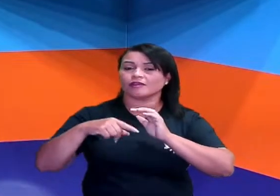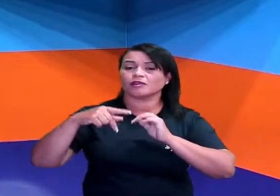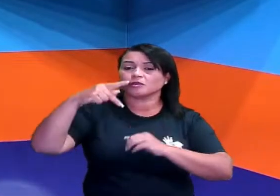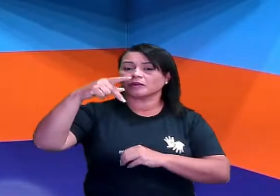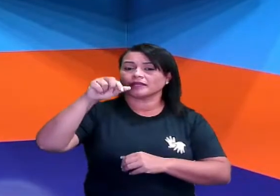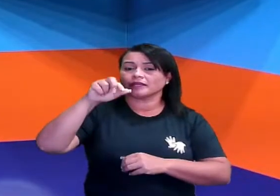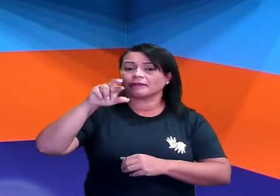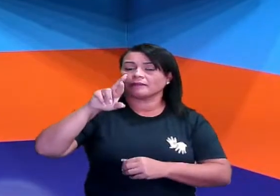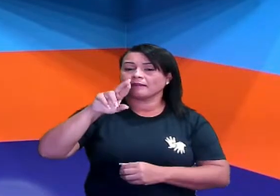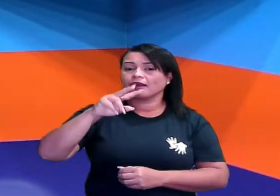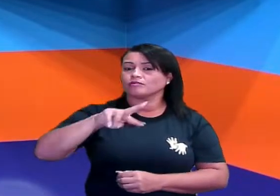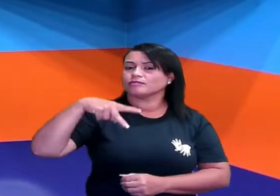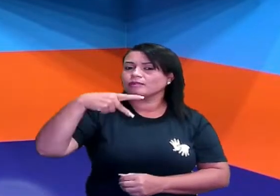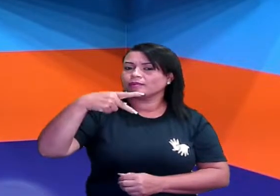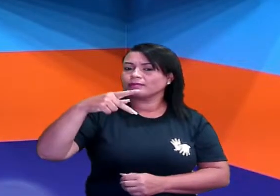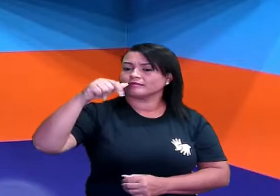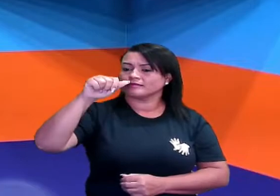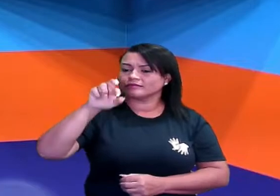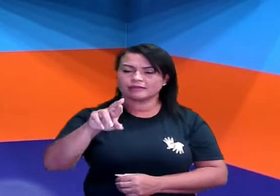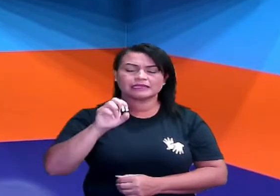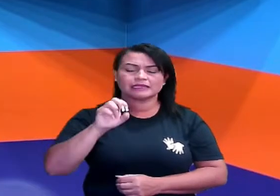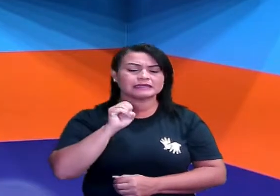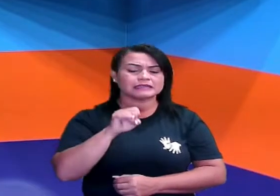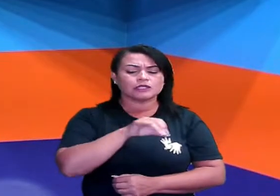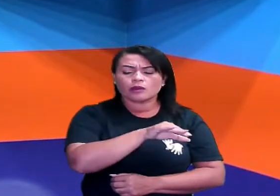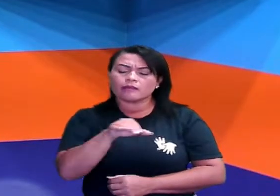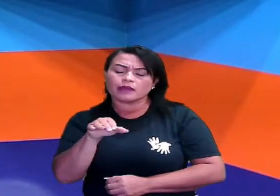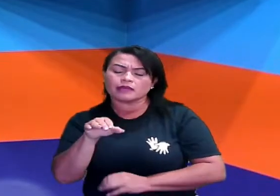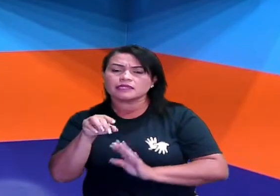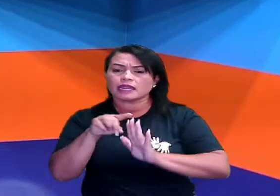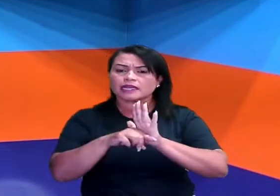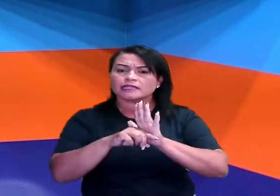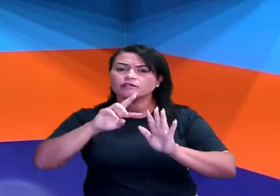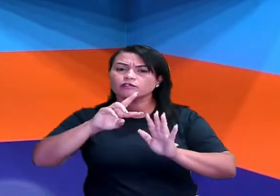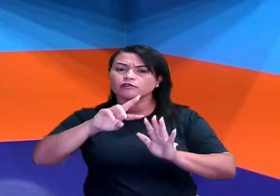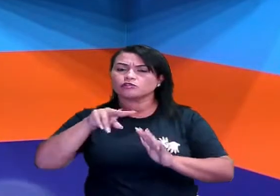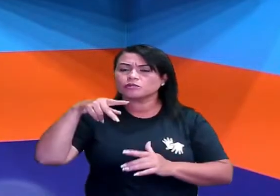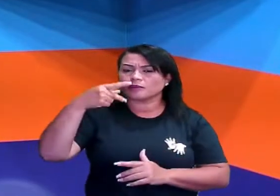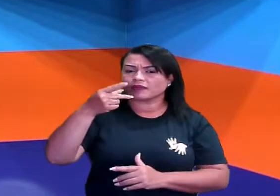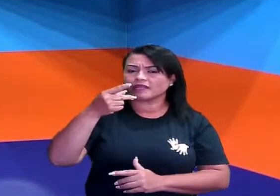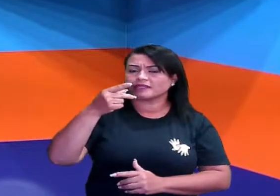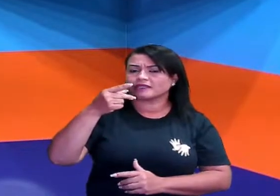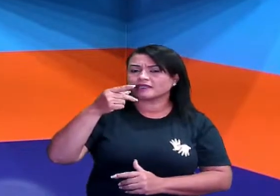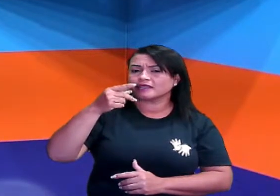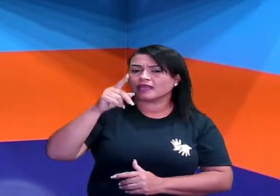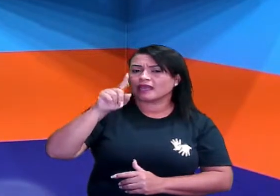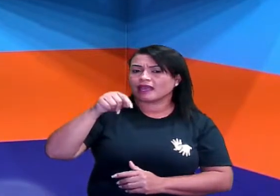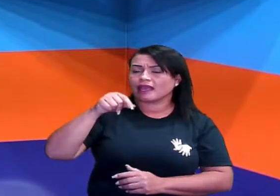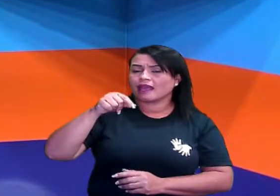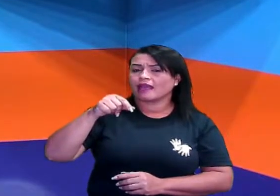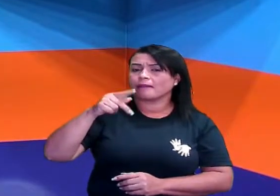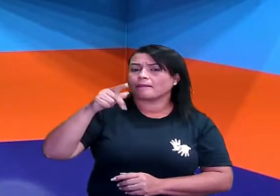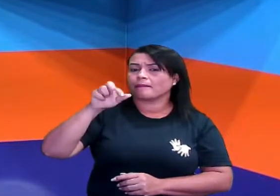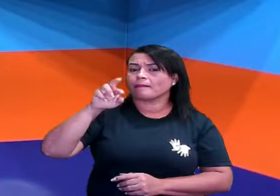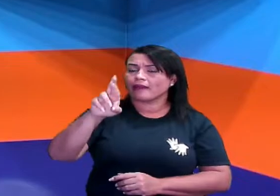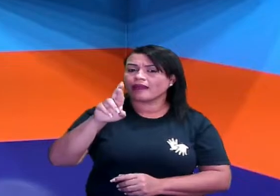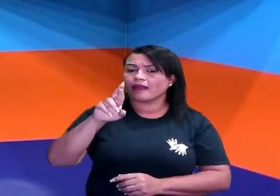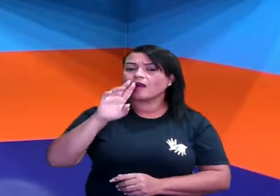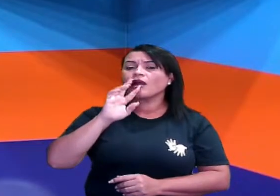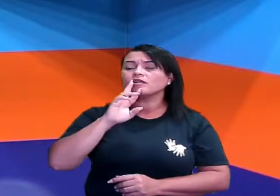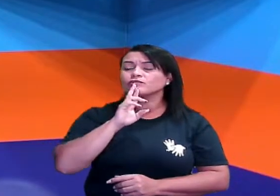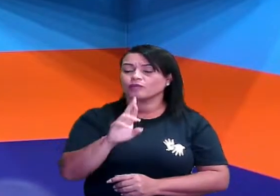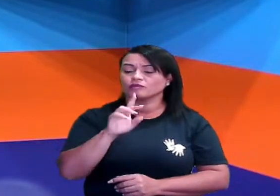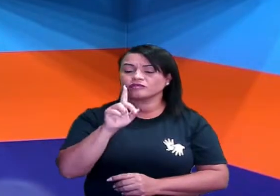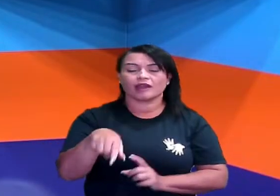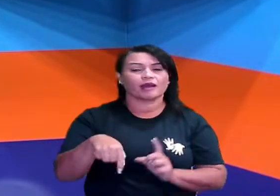temos o seguinte, ó, quando a base é negativa e o expoente é par, o resultado é o quê? Positivo. Lógico, por